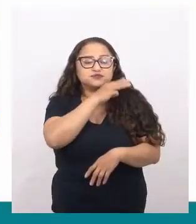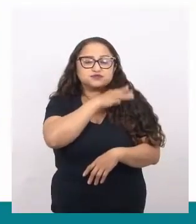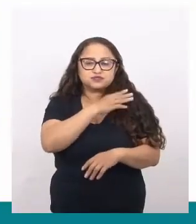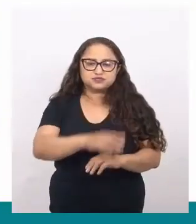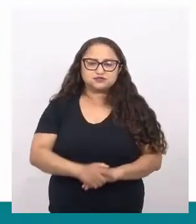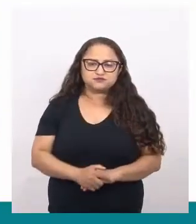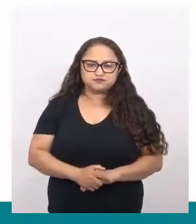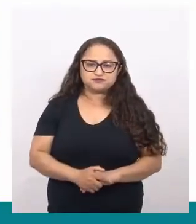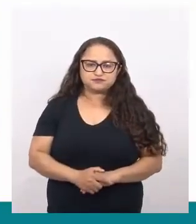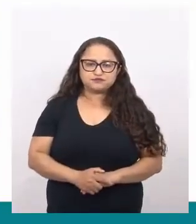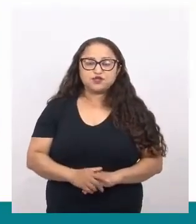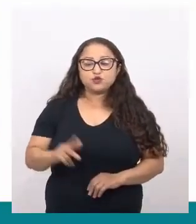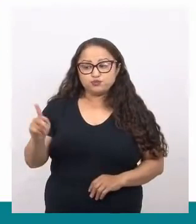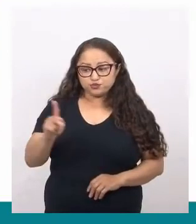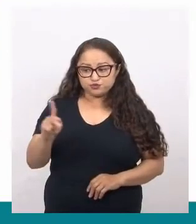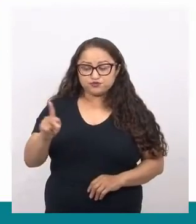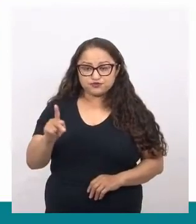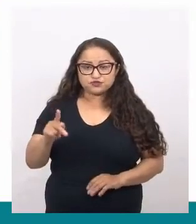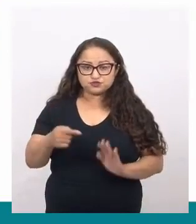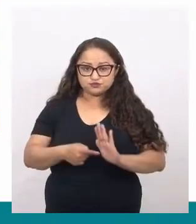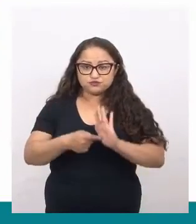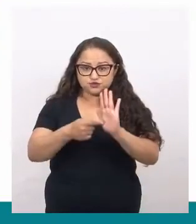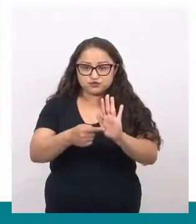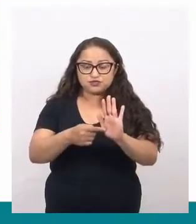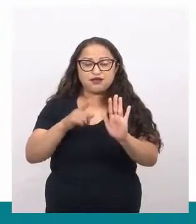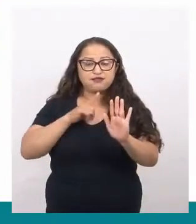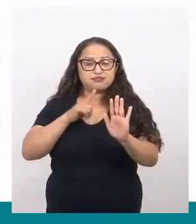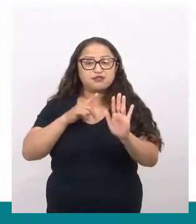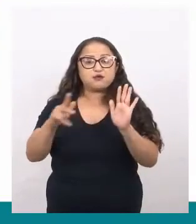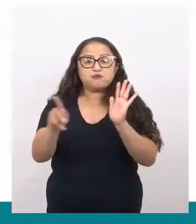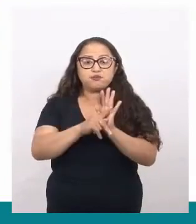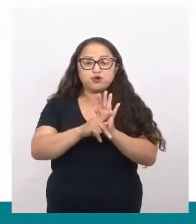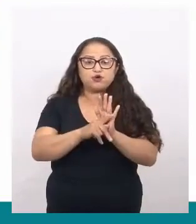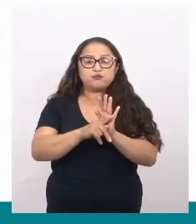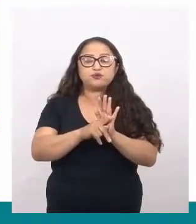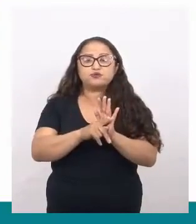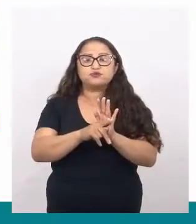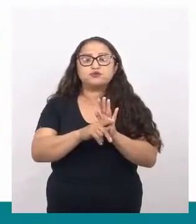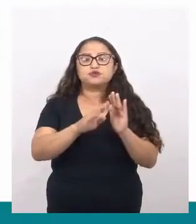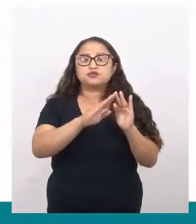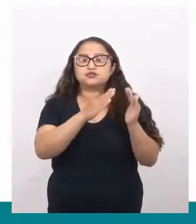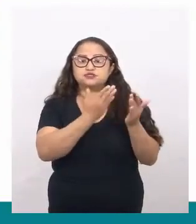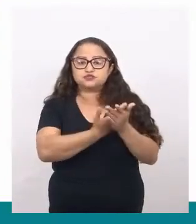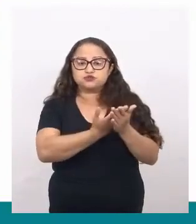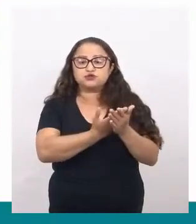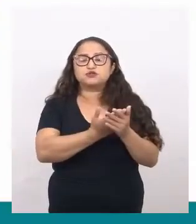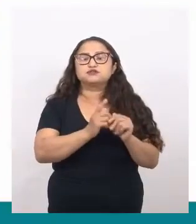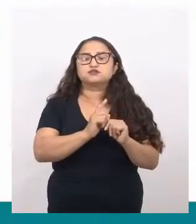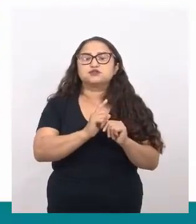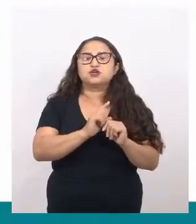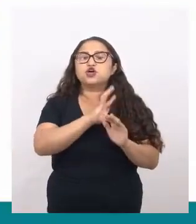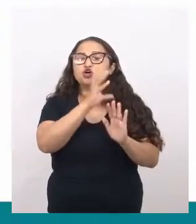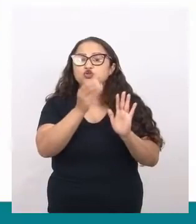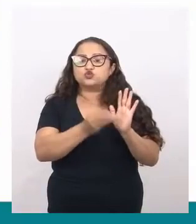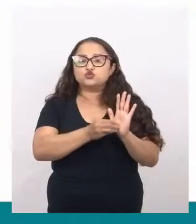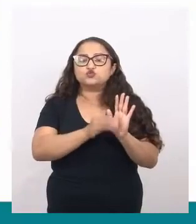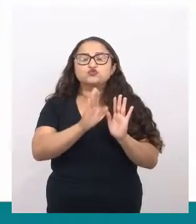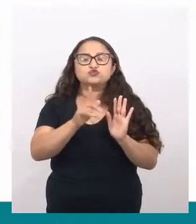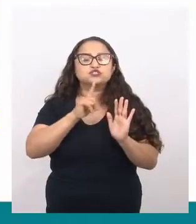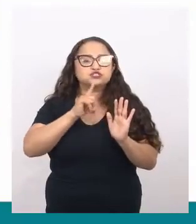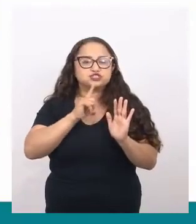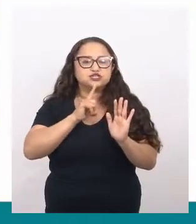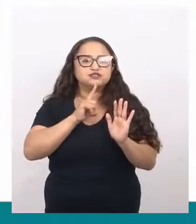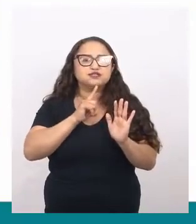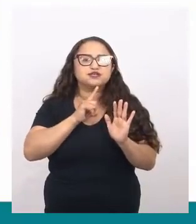para o docente manifestar interesse, vai abrir para ele, para os efetivos e para os estáveis, tudo que ele tiver habilitação e qualificação